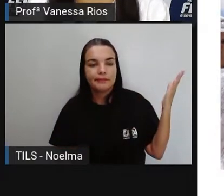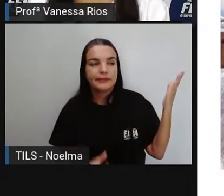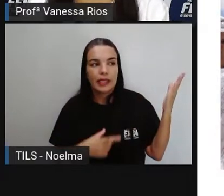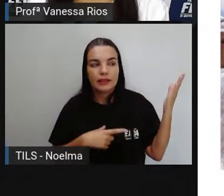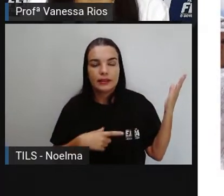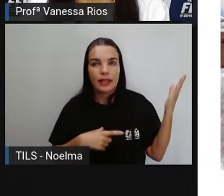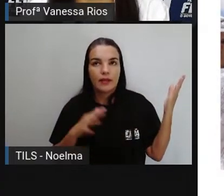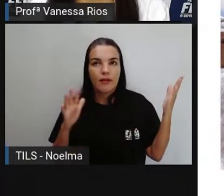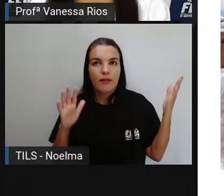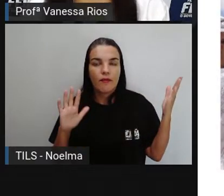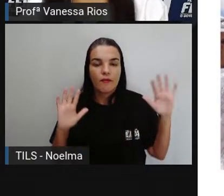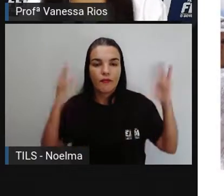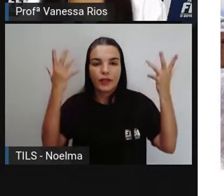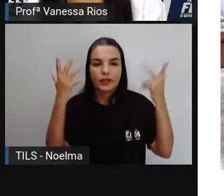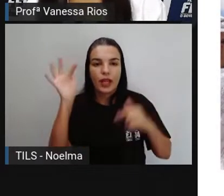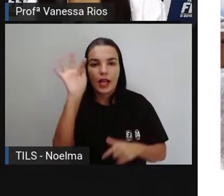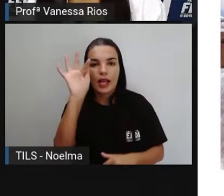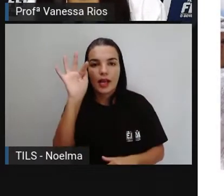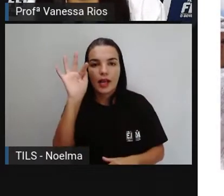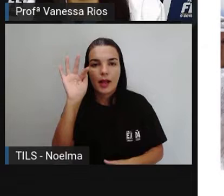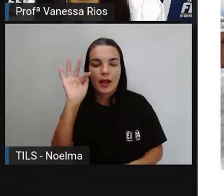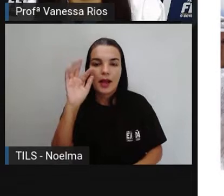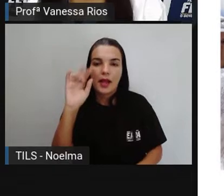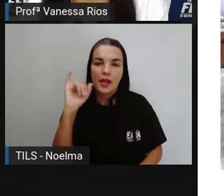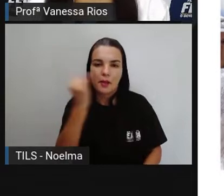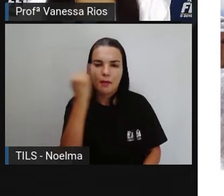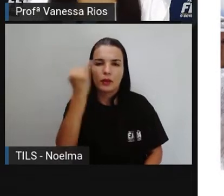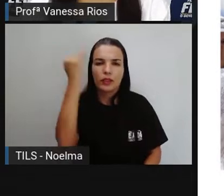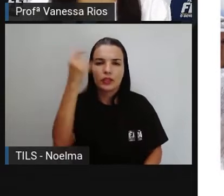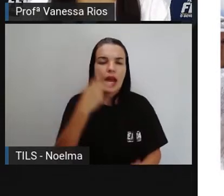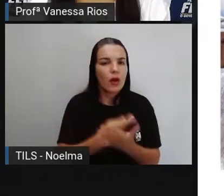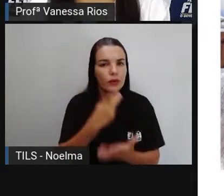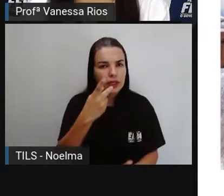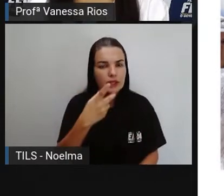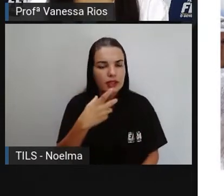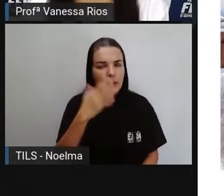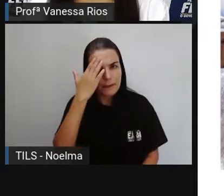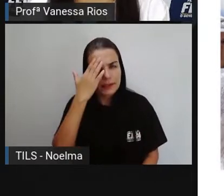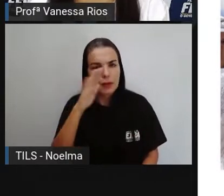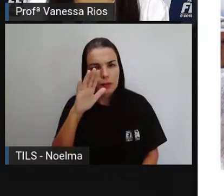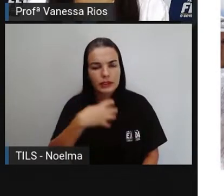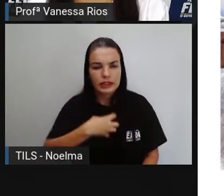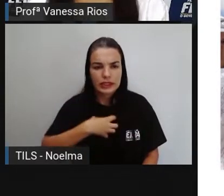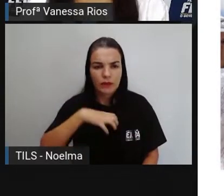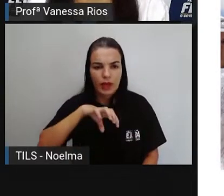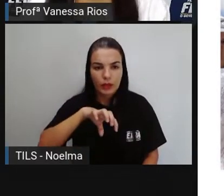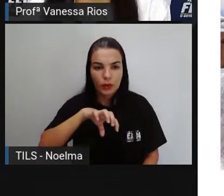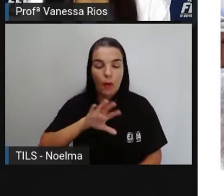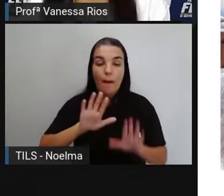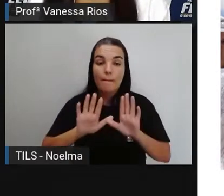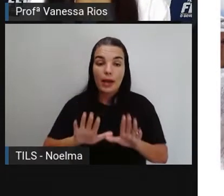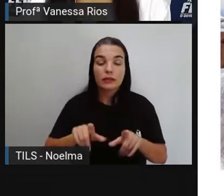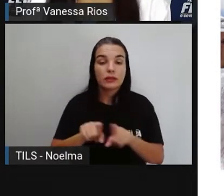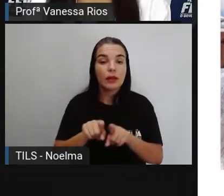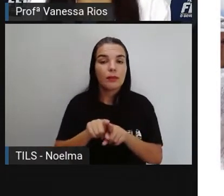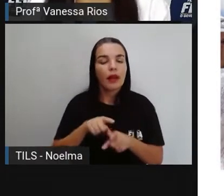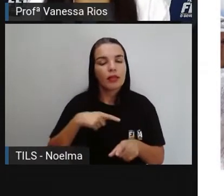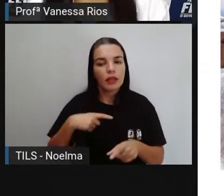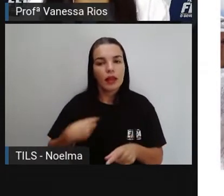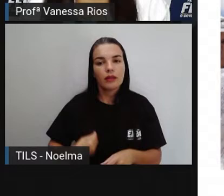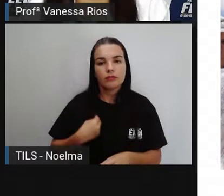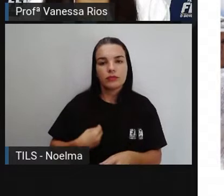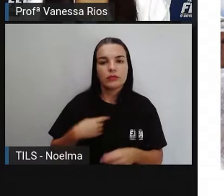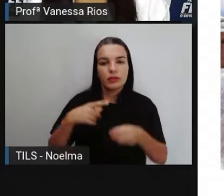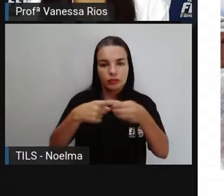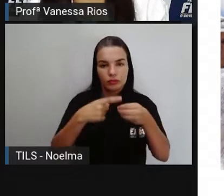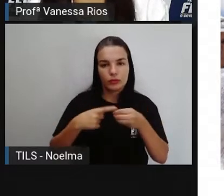muito importantes que acontecem principalmente em Salvador, mas as festas religiosas elas também estão presentes, né?